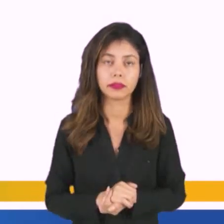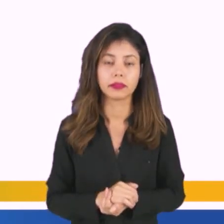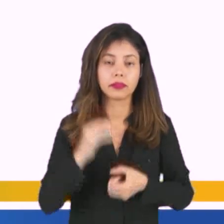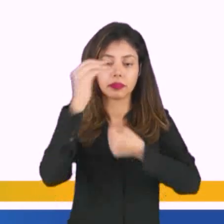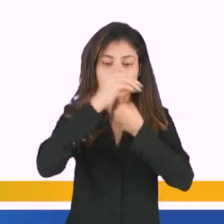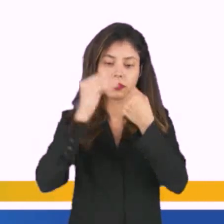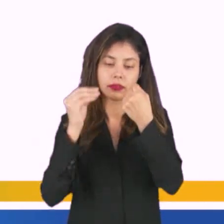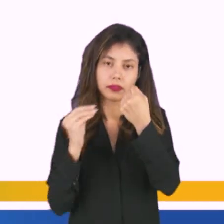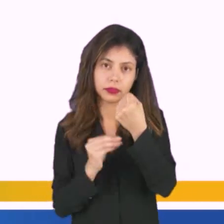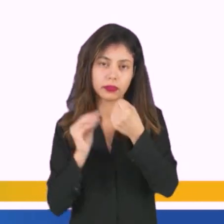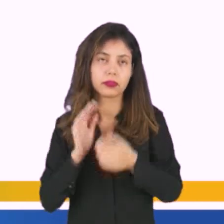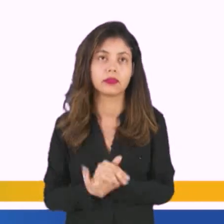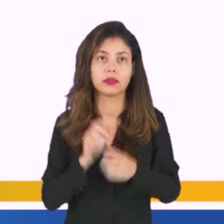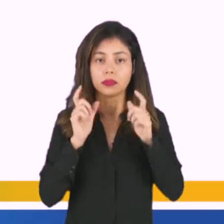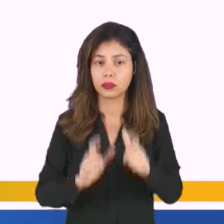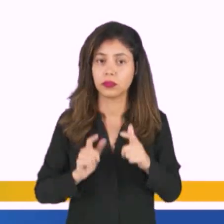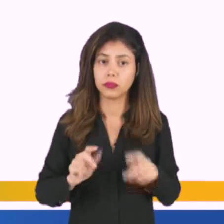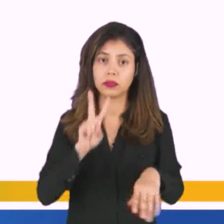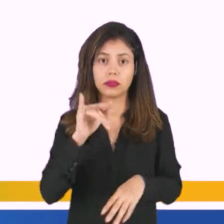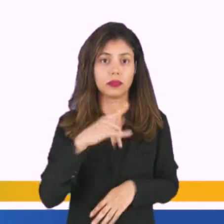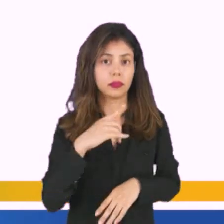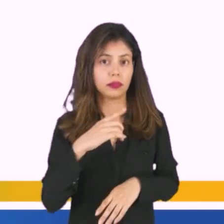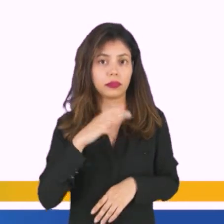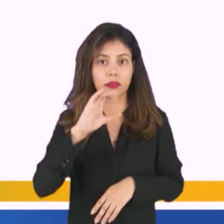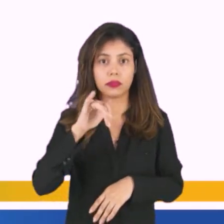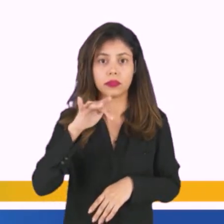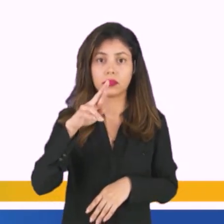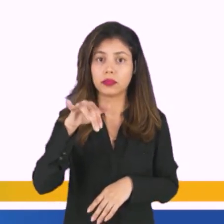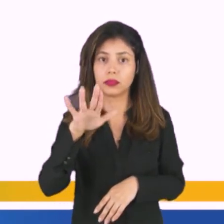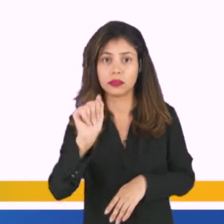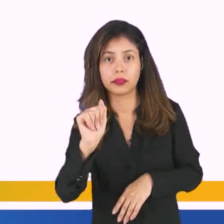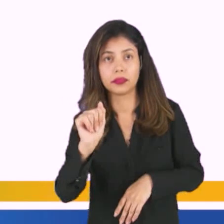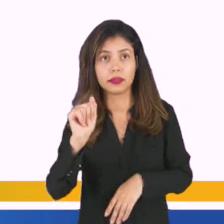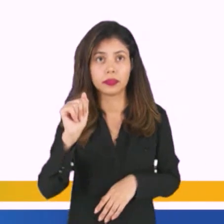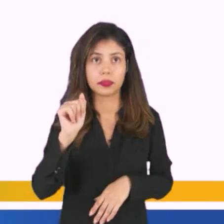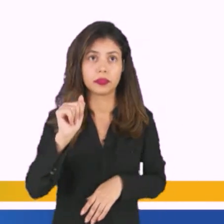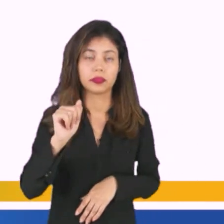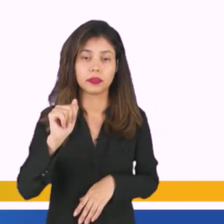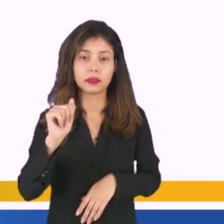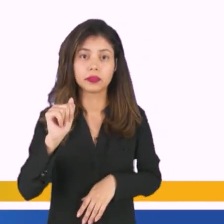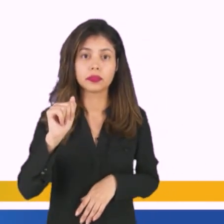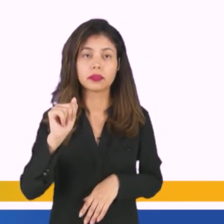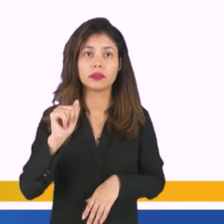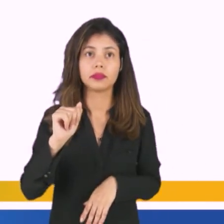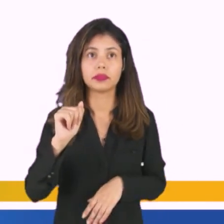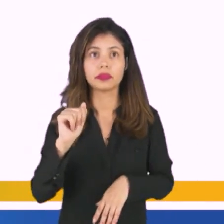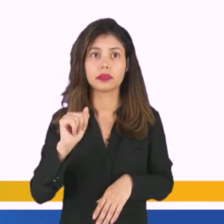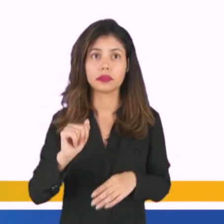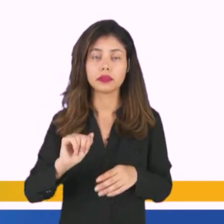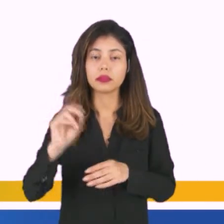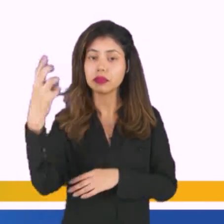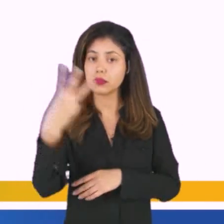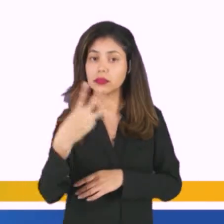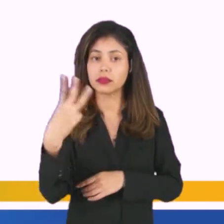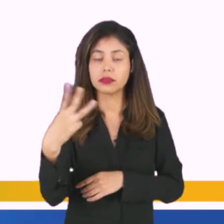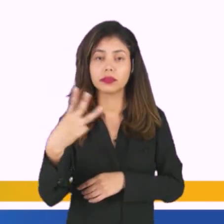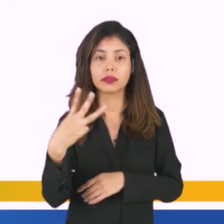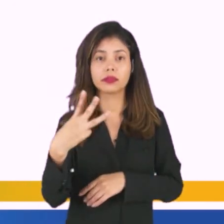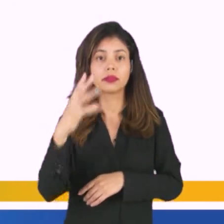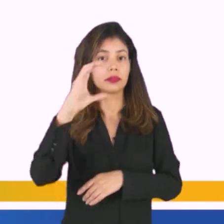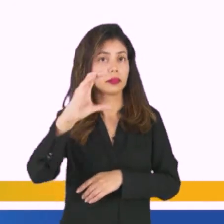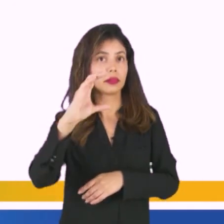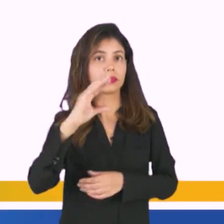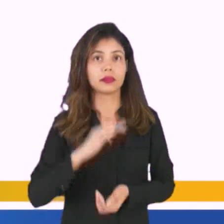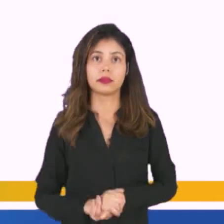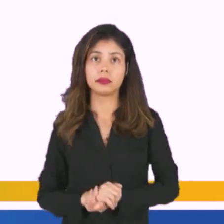onde você vai ter aqui uma cetona, aqui com 3 carbonos, H6 e O, e